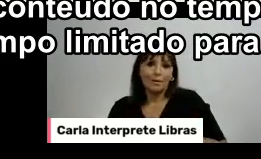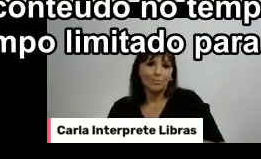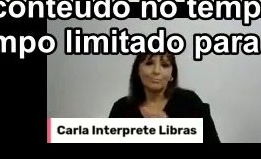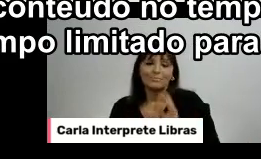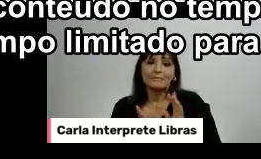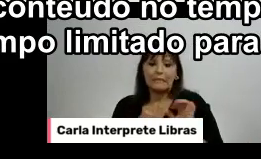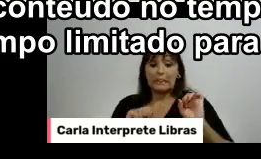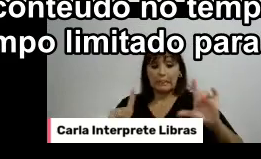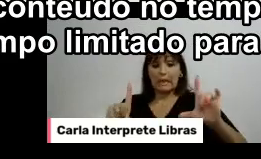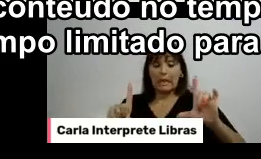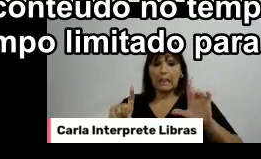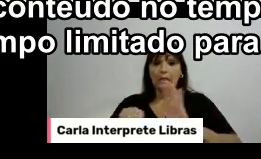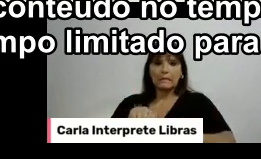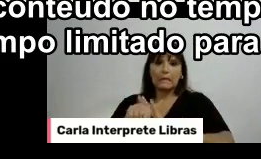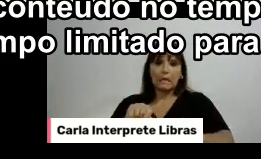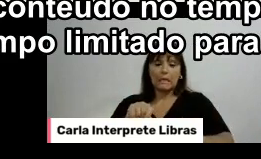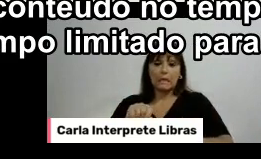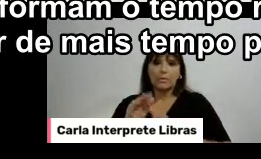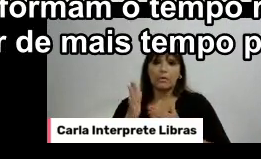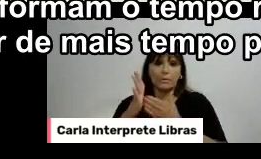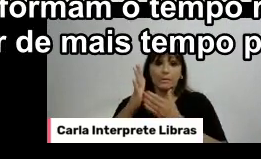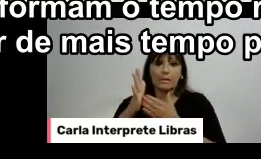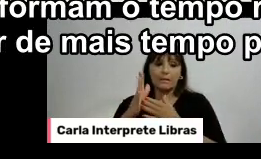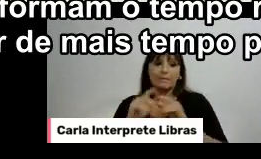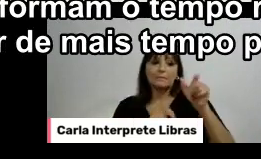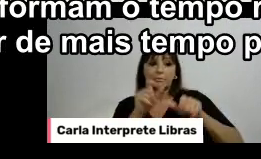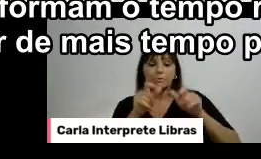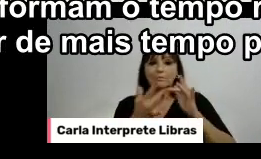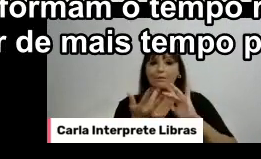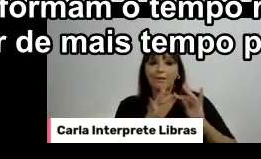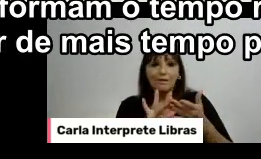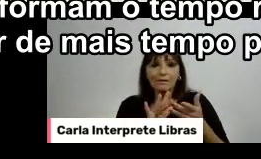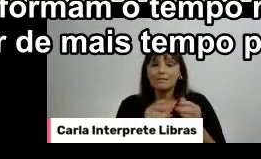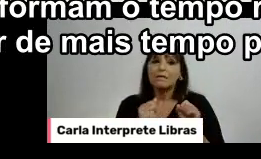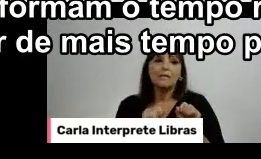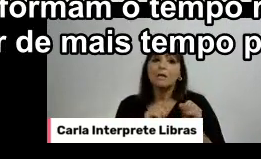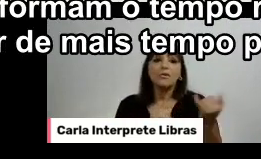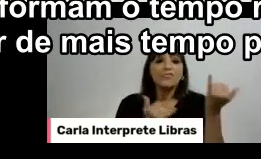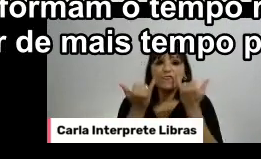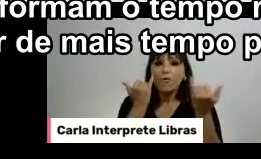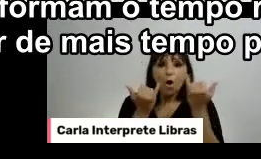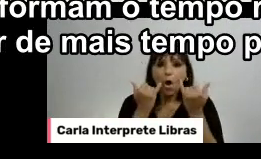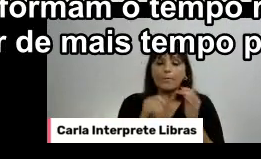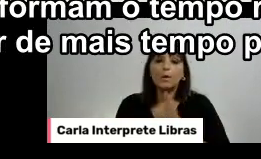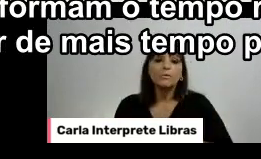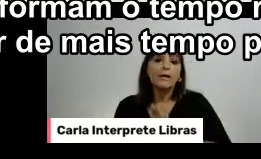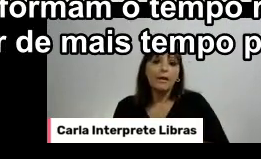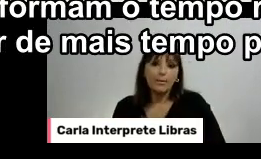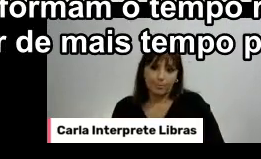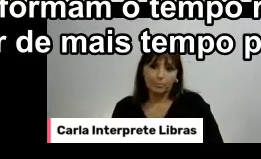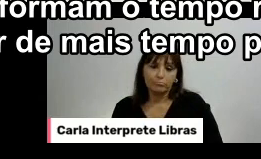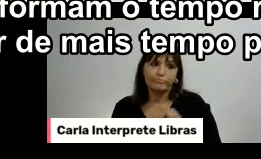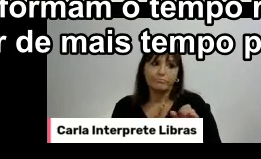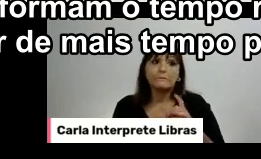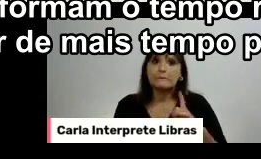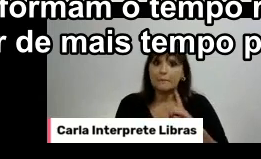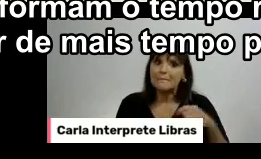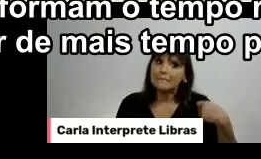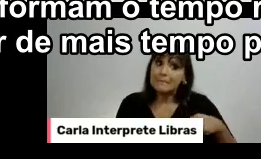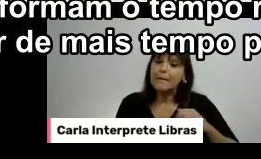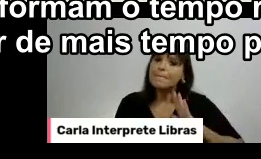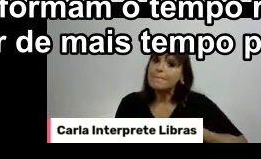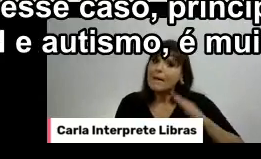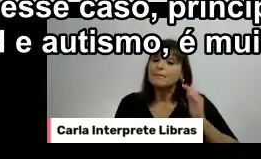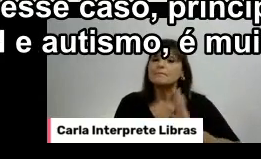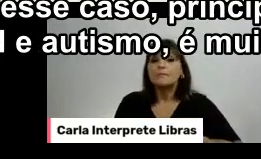limitado para que as pessoas interajam e não informam o tempo restante. As pessoas podem precisar de mais tempo para completar